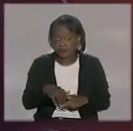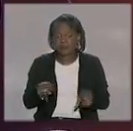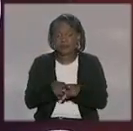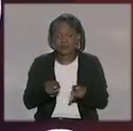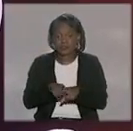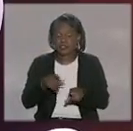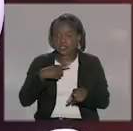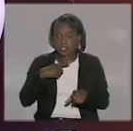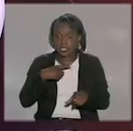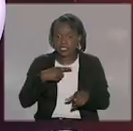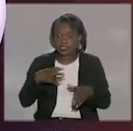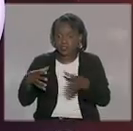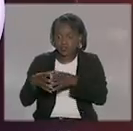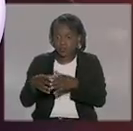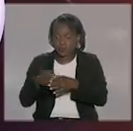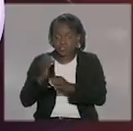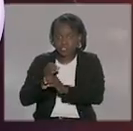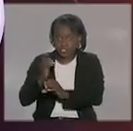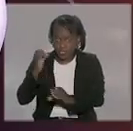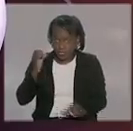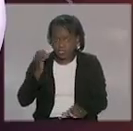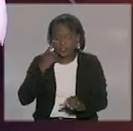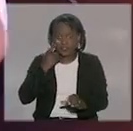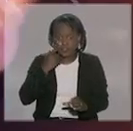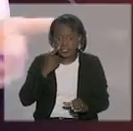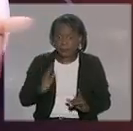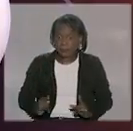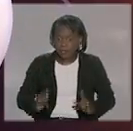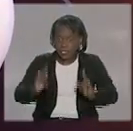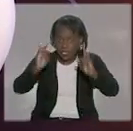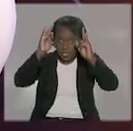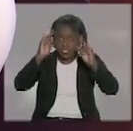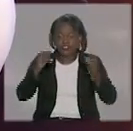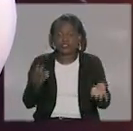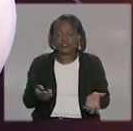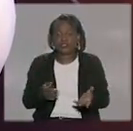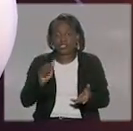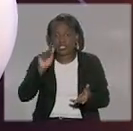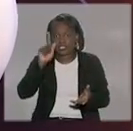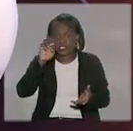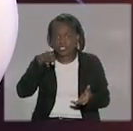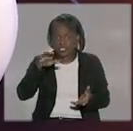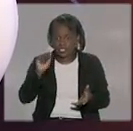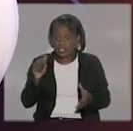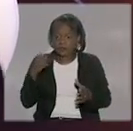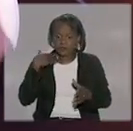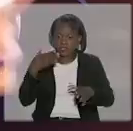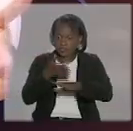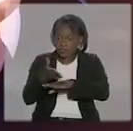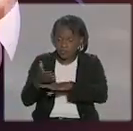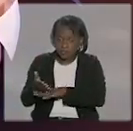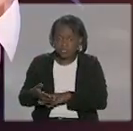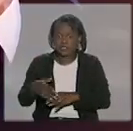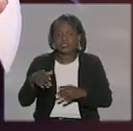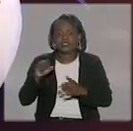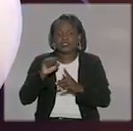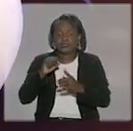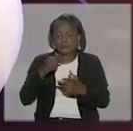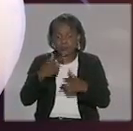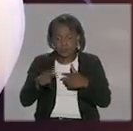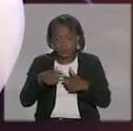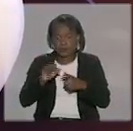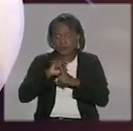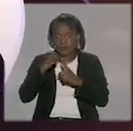um departamento de engenharia que cuida dos nossos prédios administrativos, agências, com questões socioambientais,